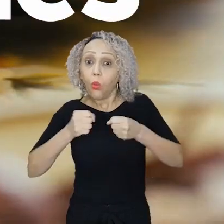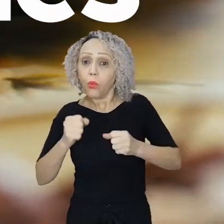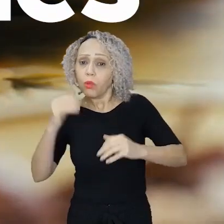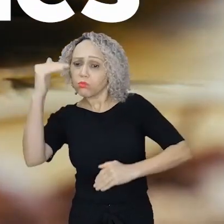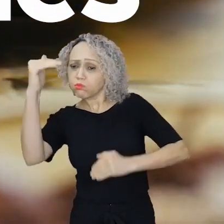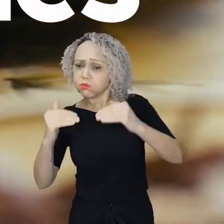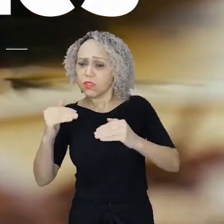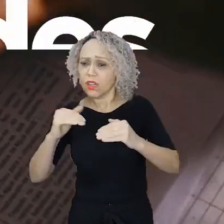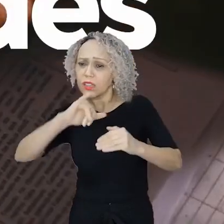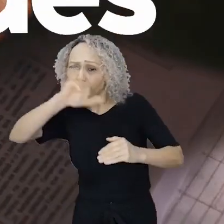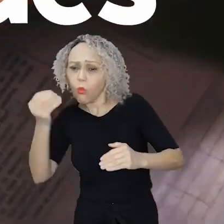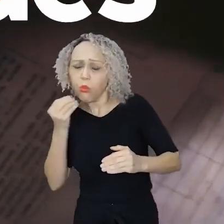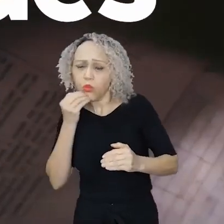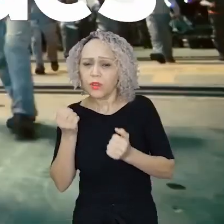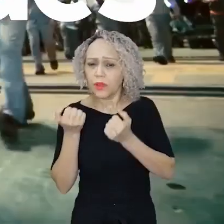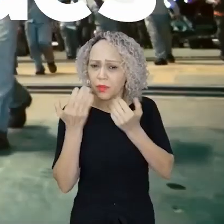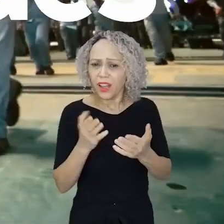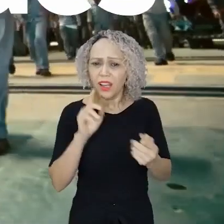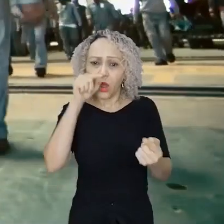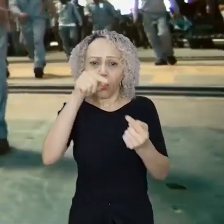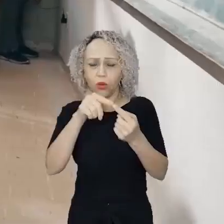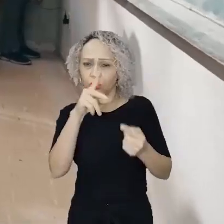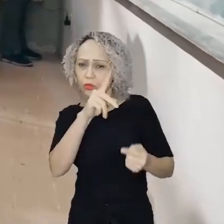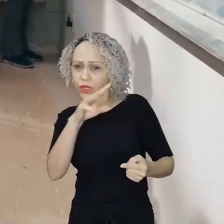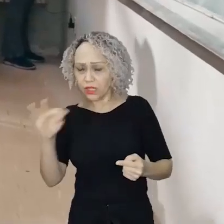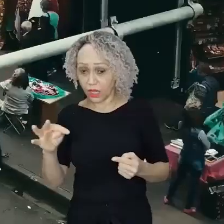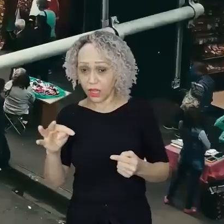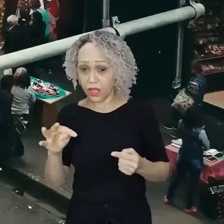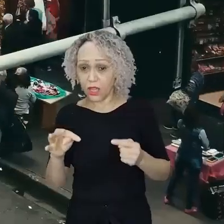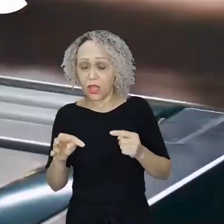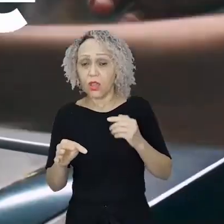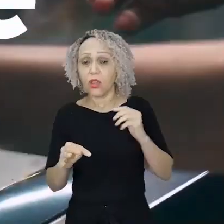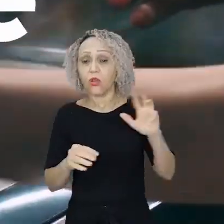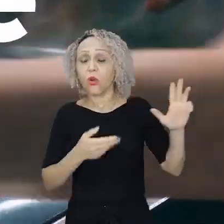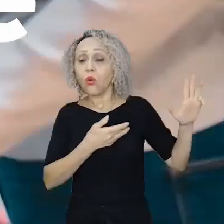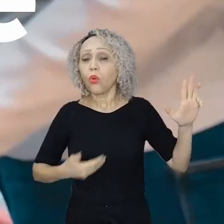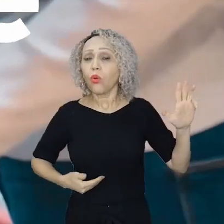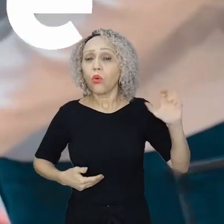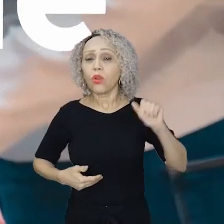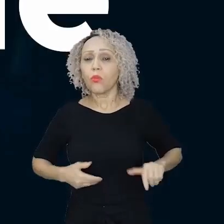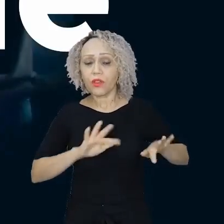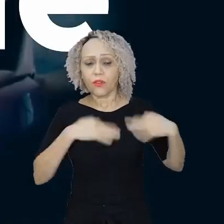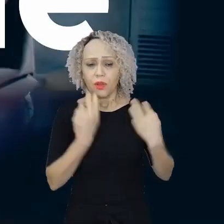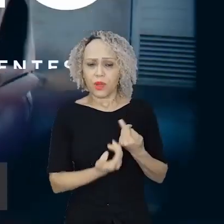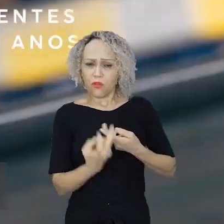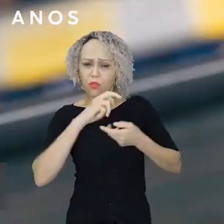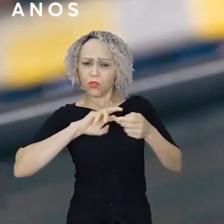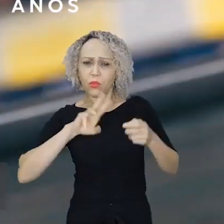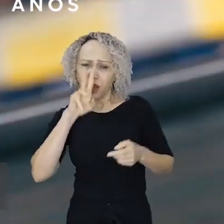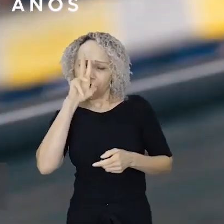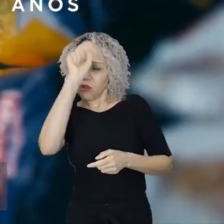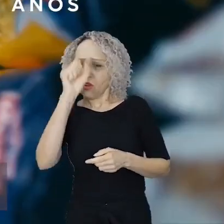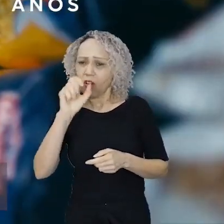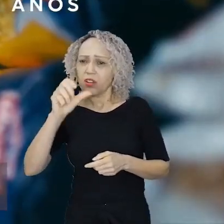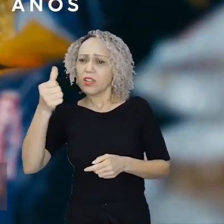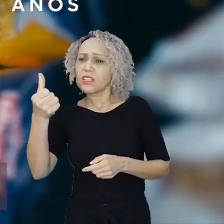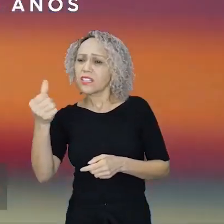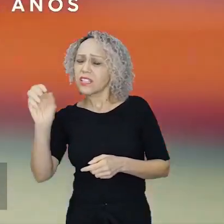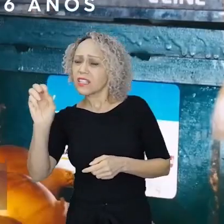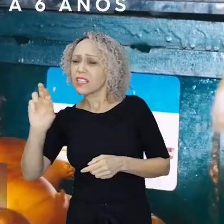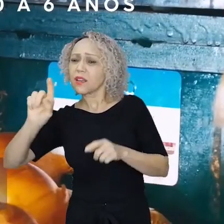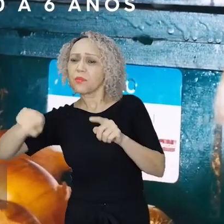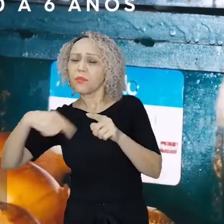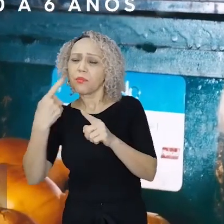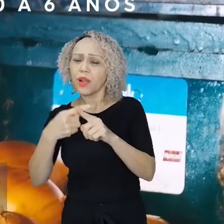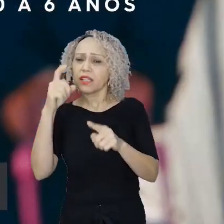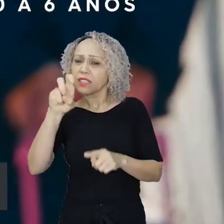Combater desigualdades e criar oportunidades é a cara do PT. Com Lula, o Bolsa Família voltou mais forte. São R$600 mais